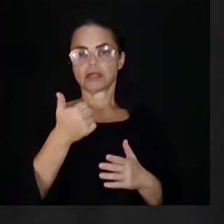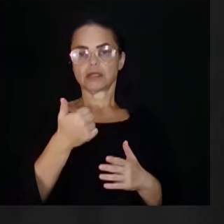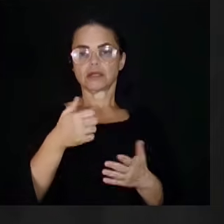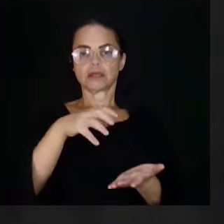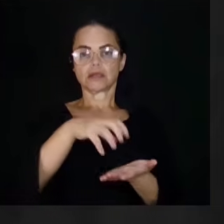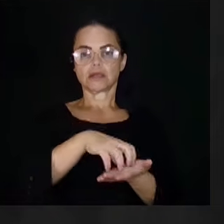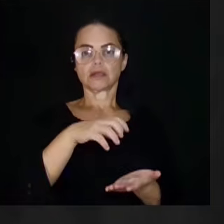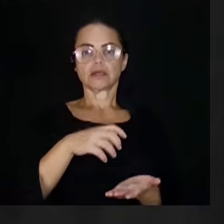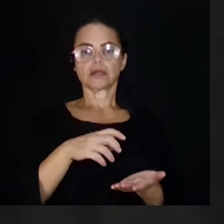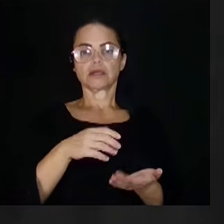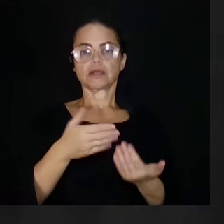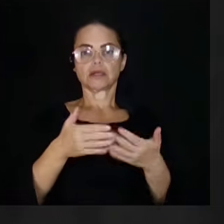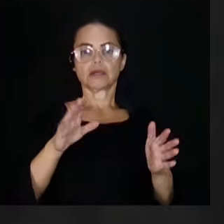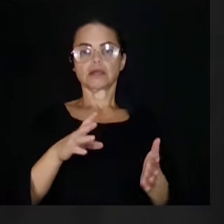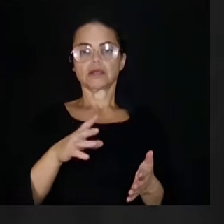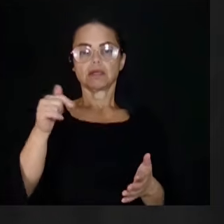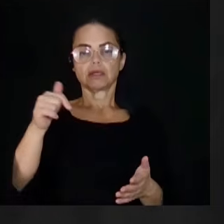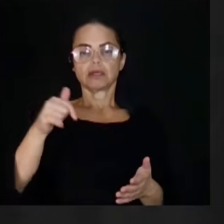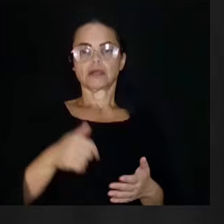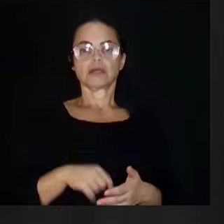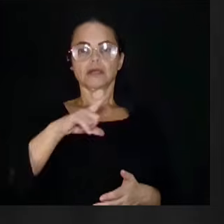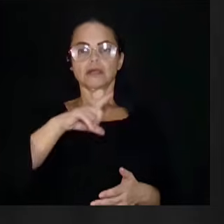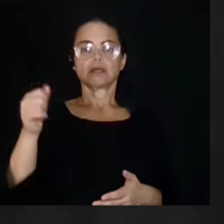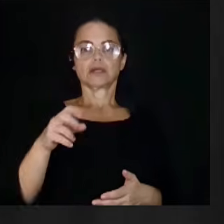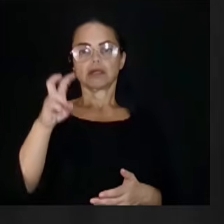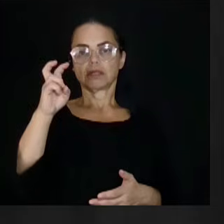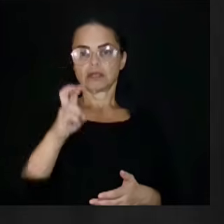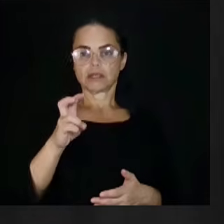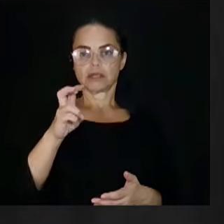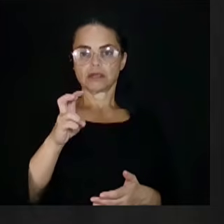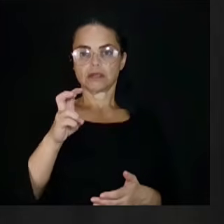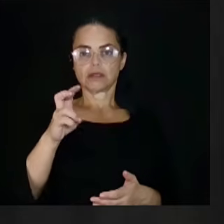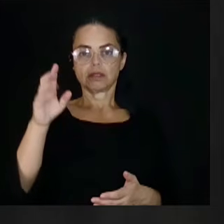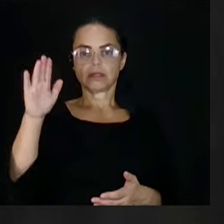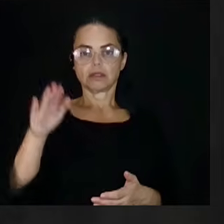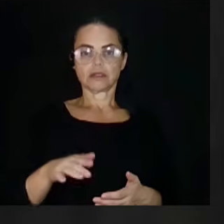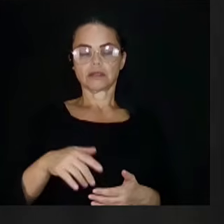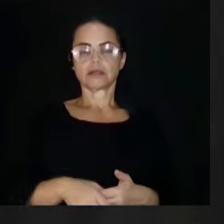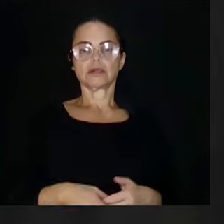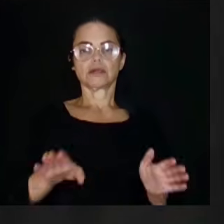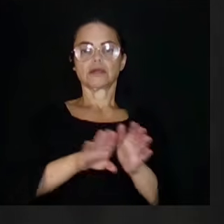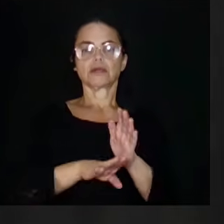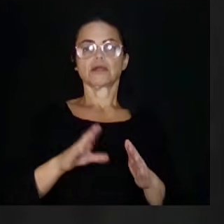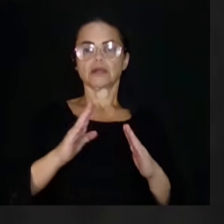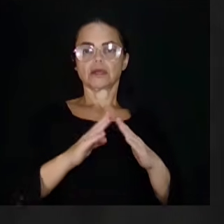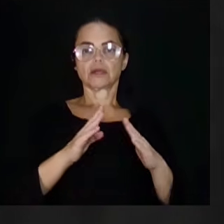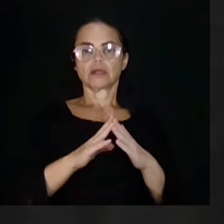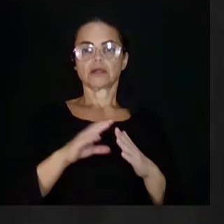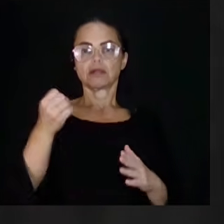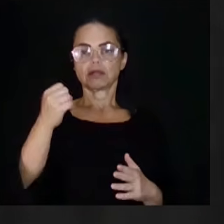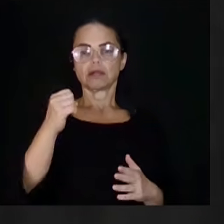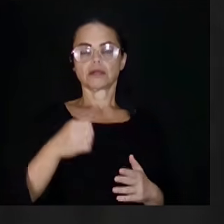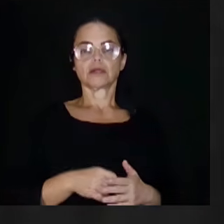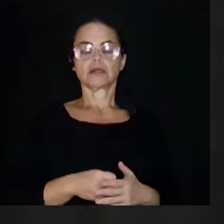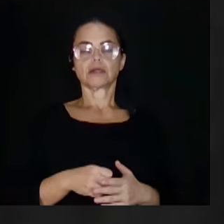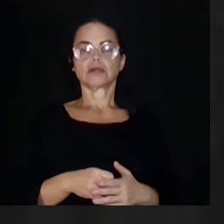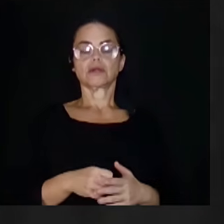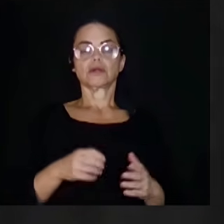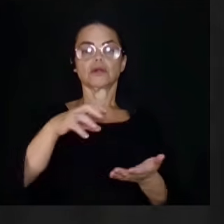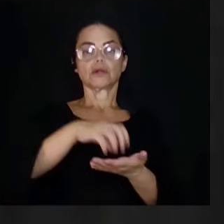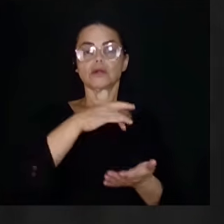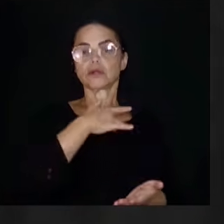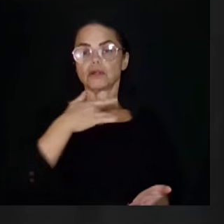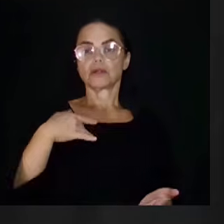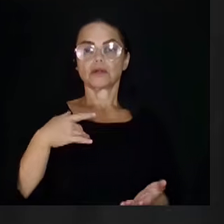Ela sai do serviço 5 da tarde. Ela chega em casa de volta às 8. Centro de saúde fecha às 19. Que hora que ela